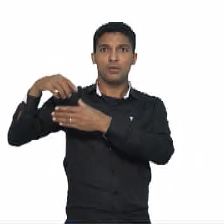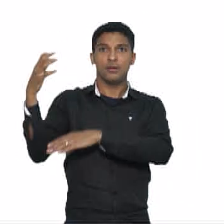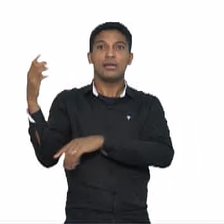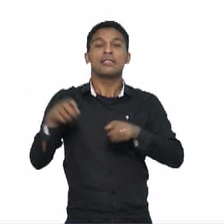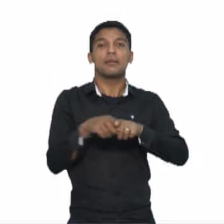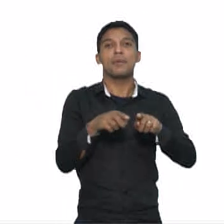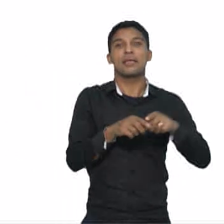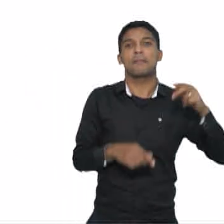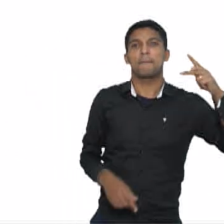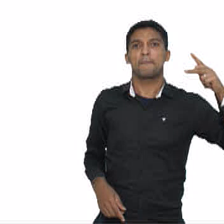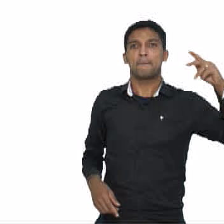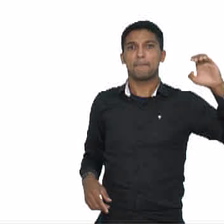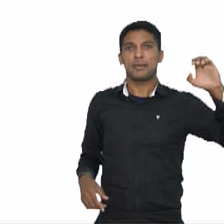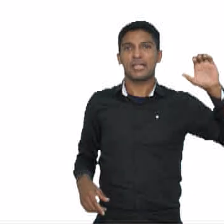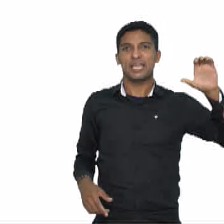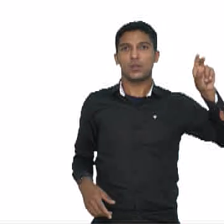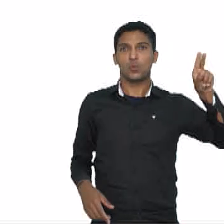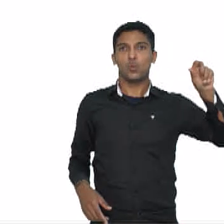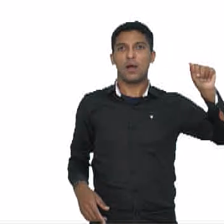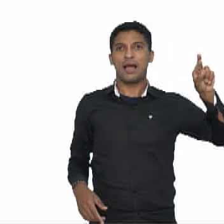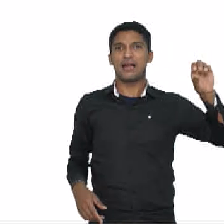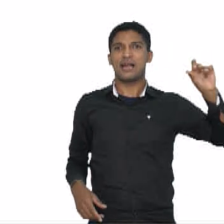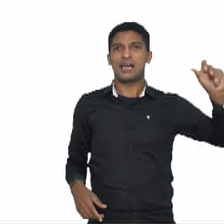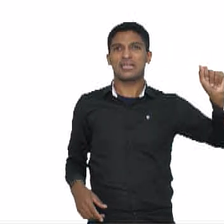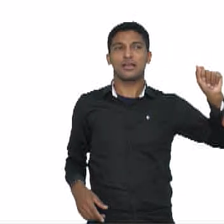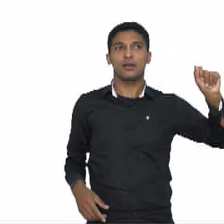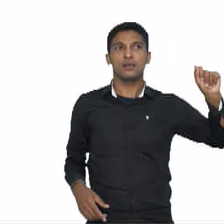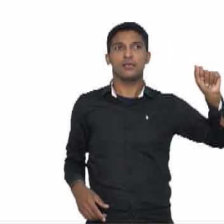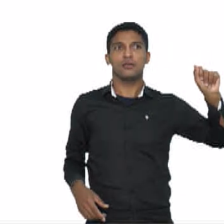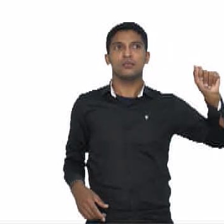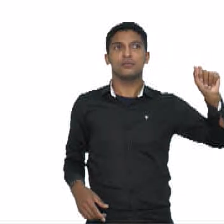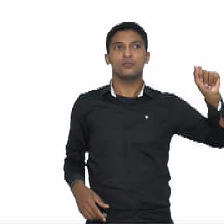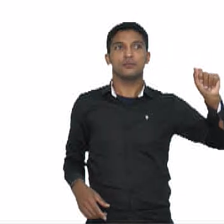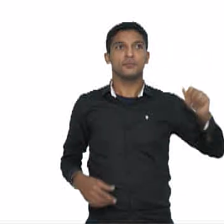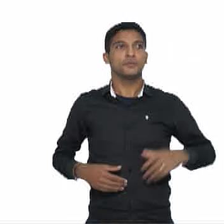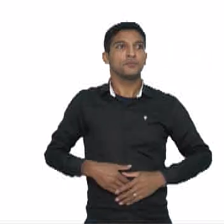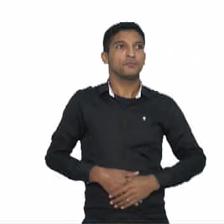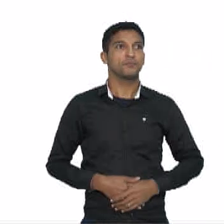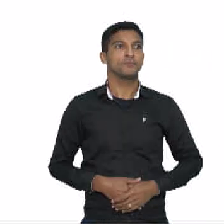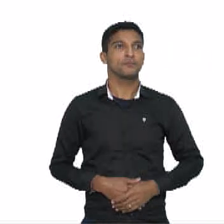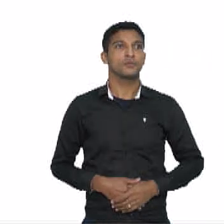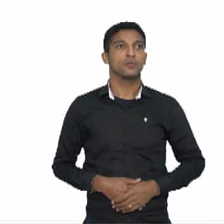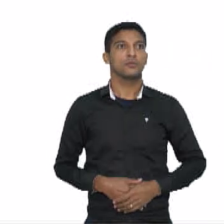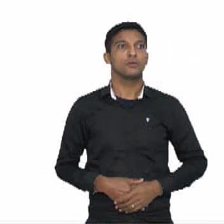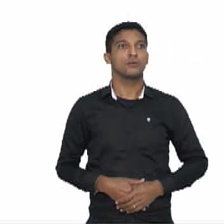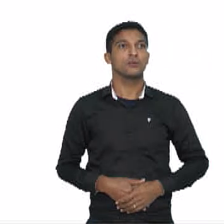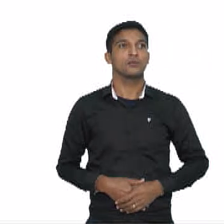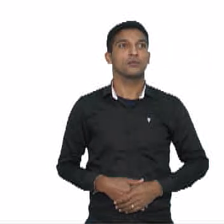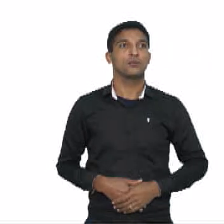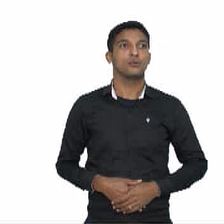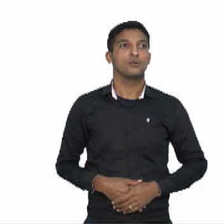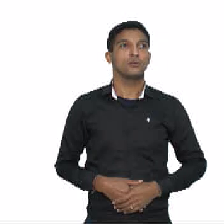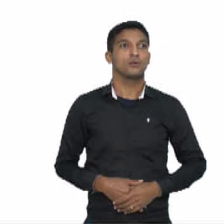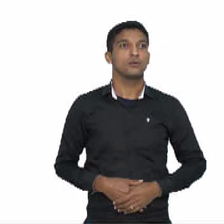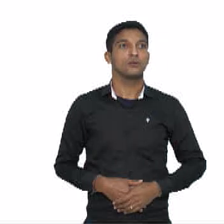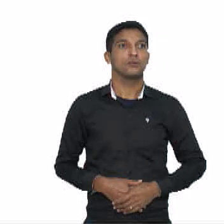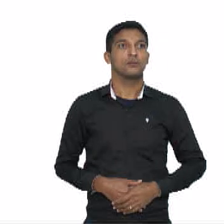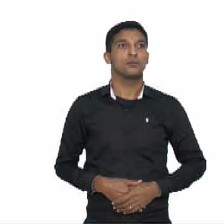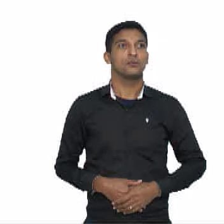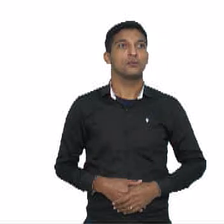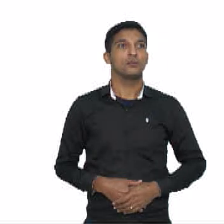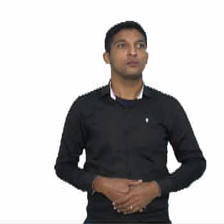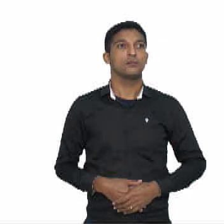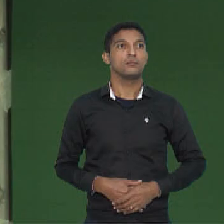viam-se obrigados a transferir acampamento para outro lugar. O texto refere-se a